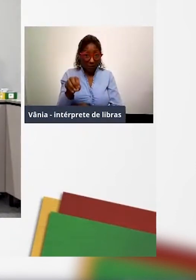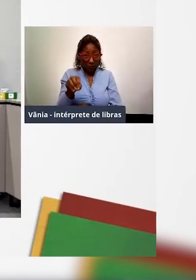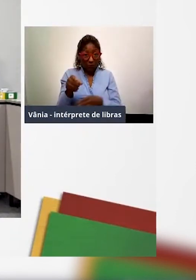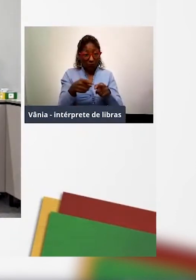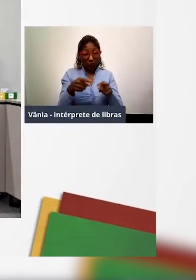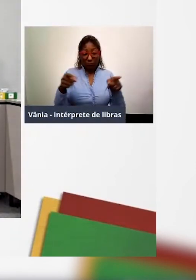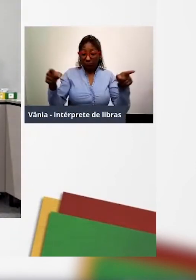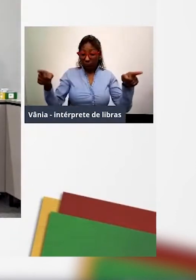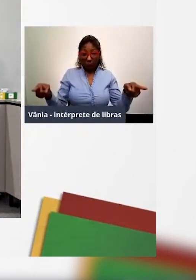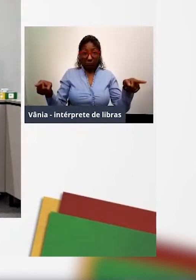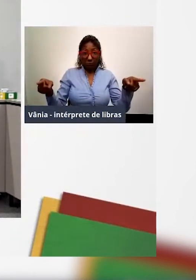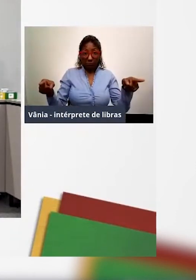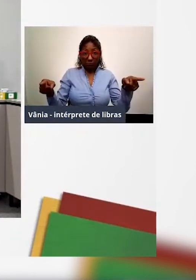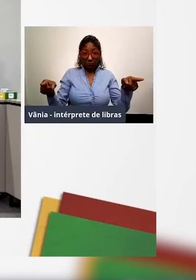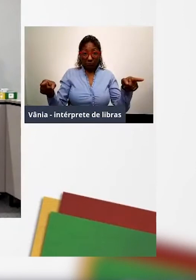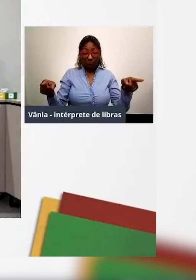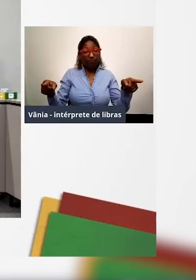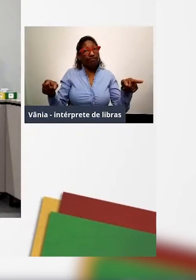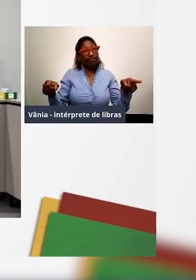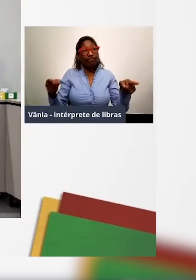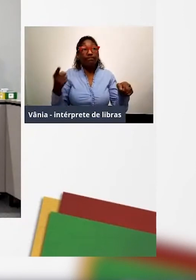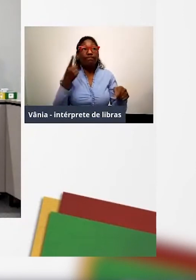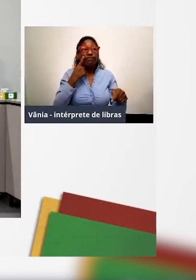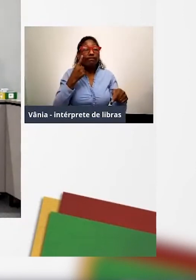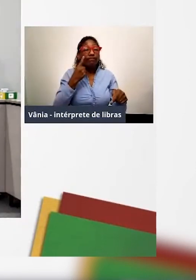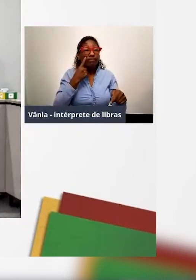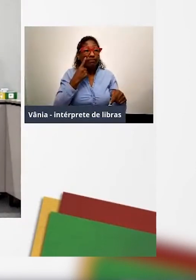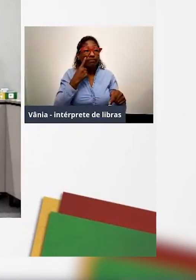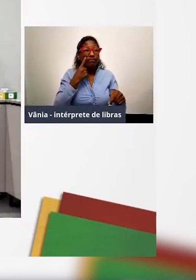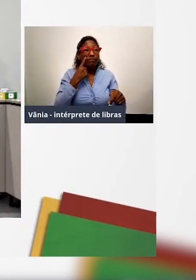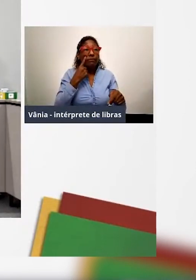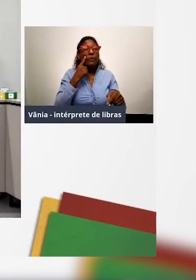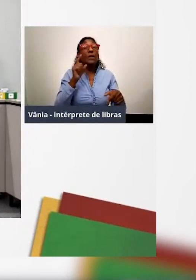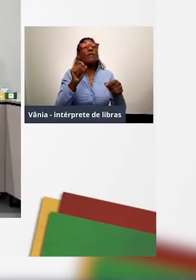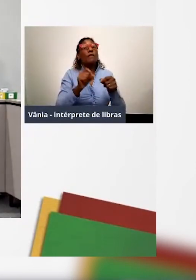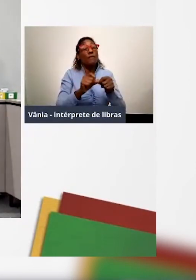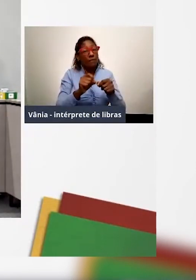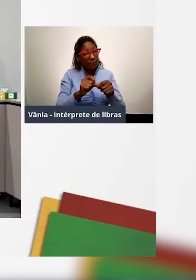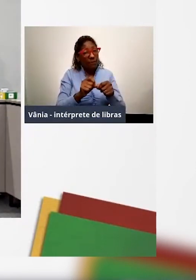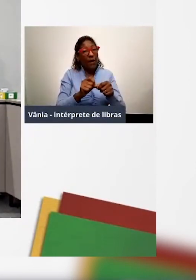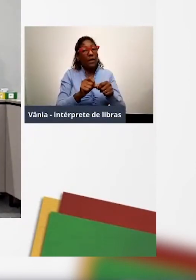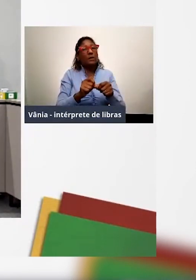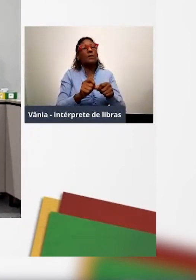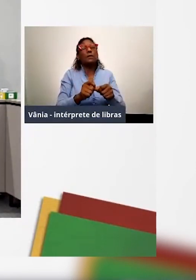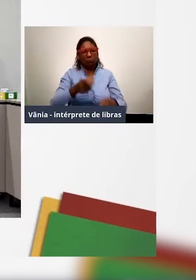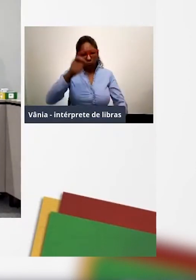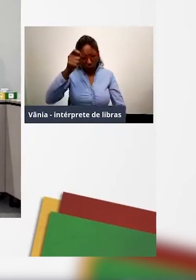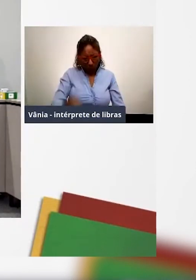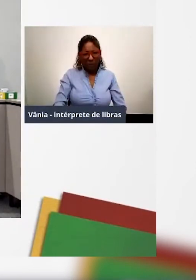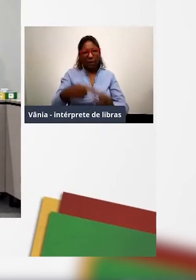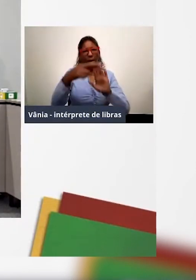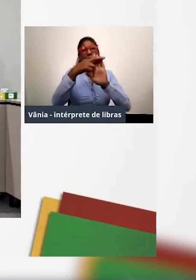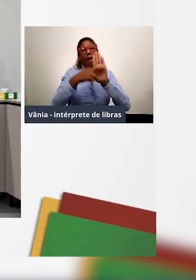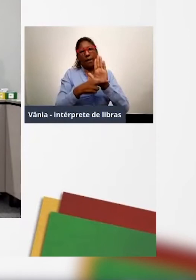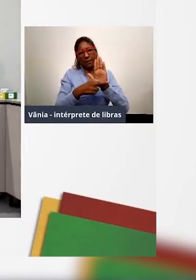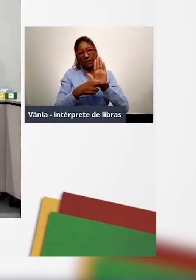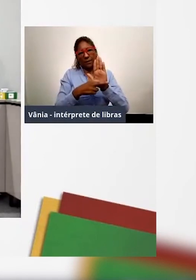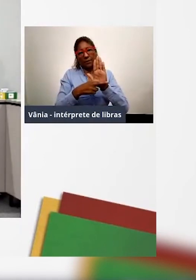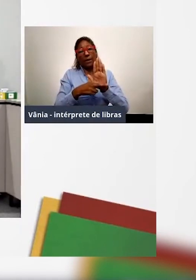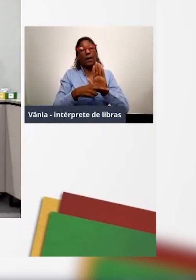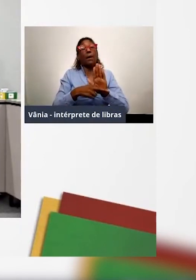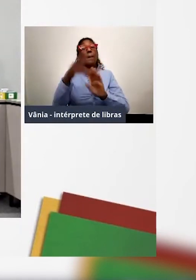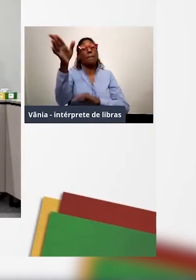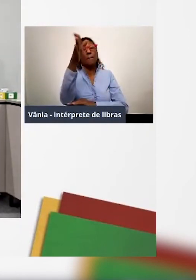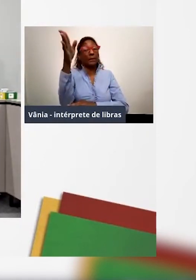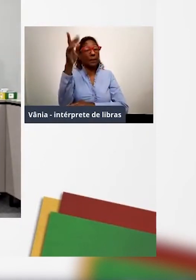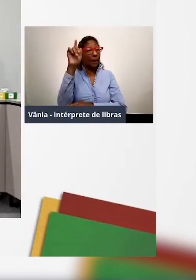o dia 7 de março, para que façam cumprir as regras e os protocolos estabelecidos na bandeira preta.